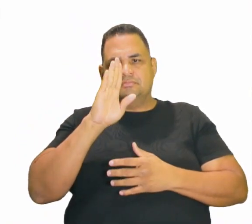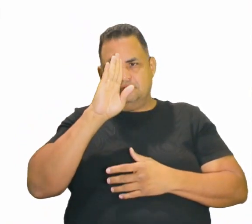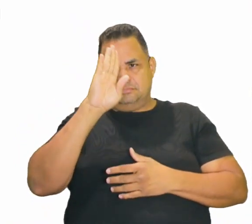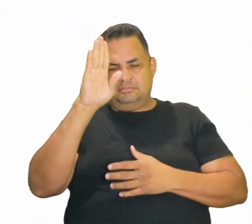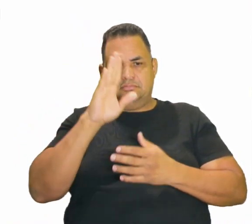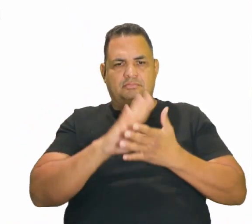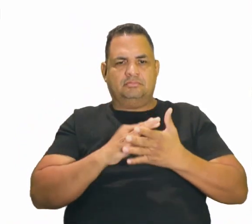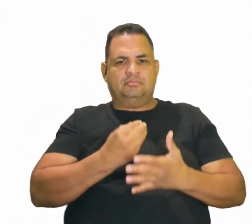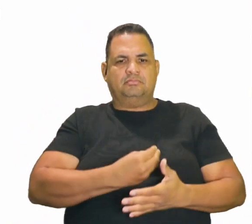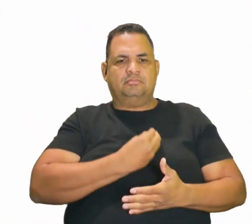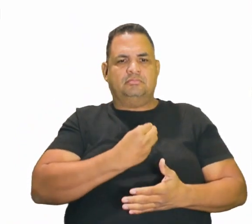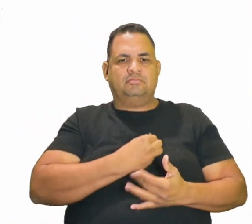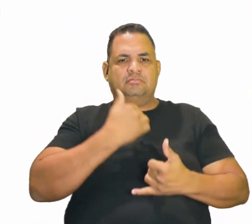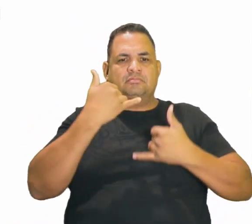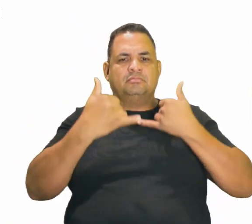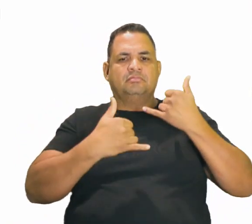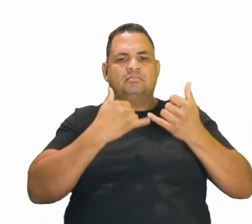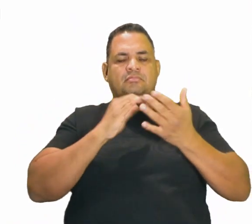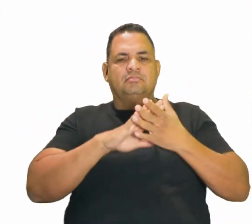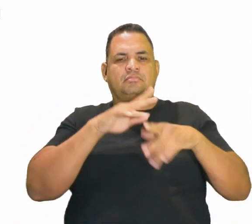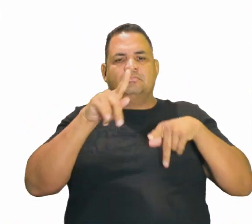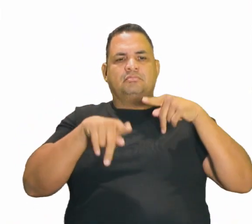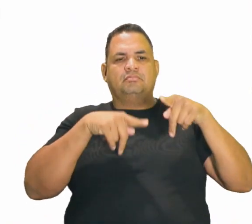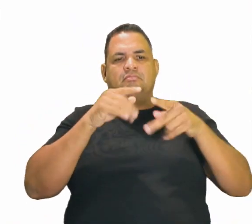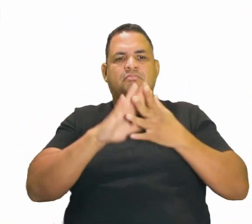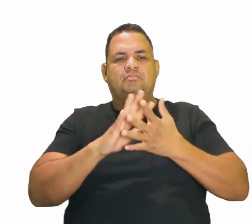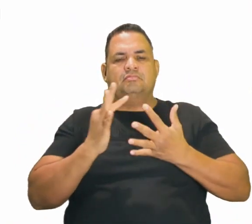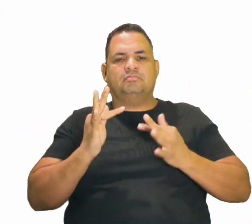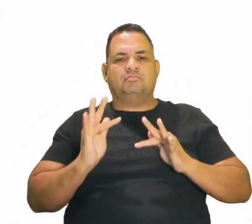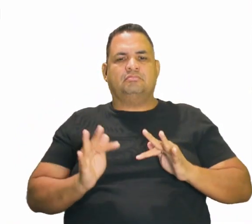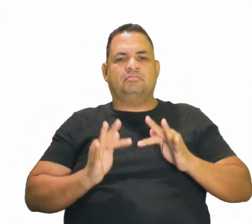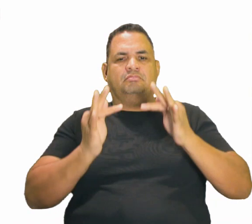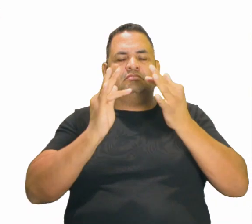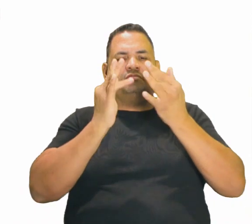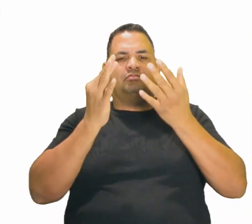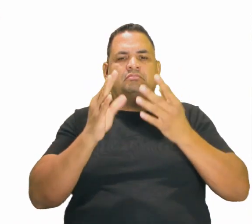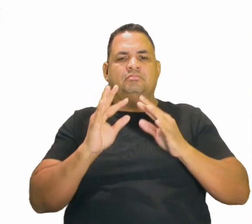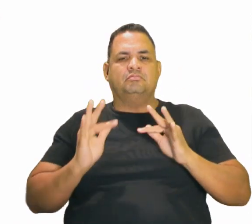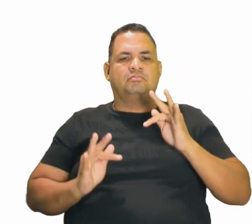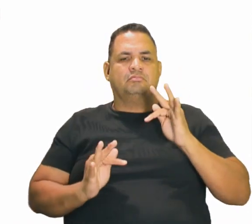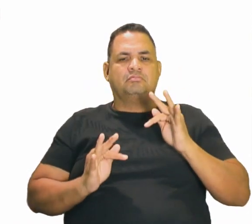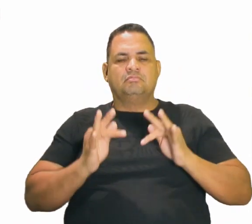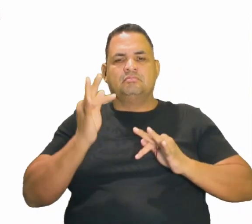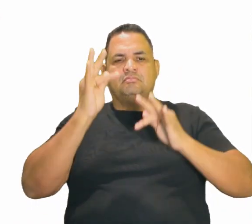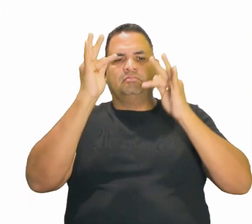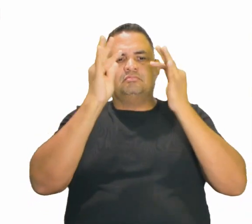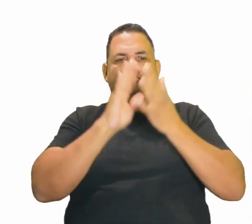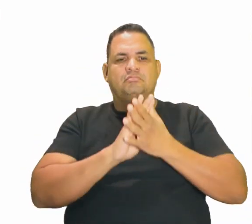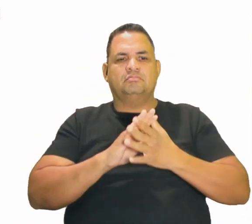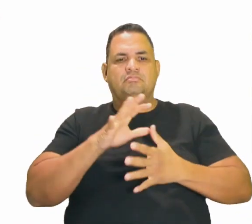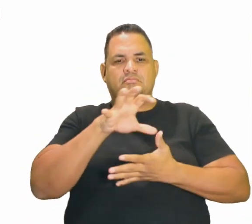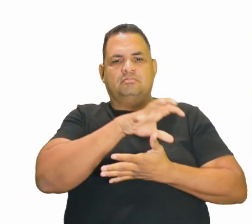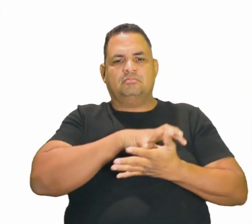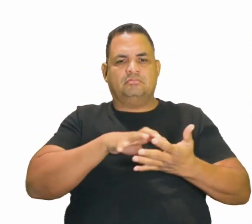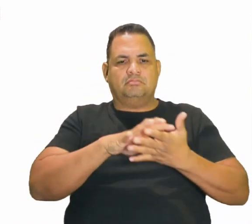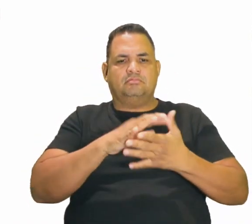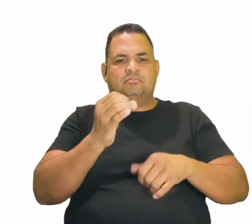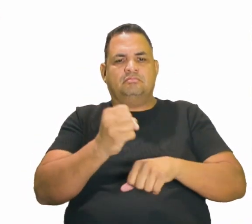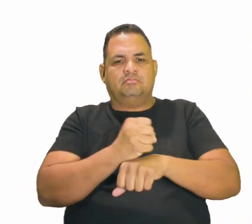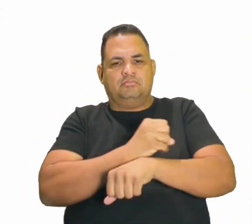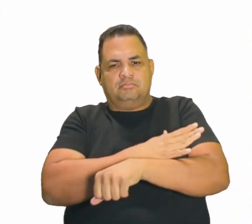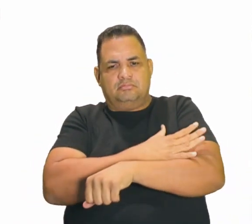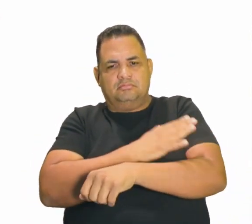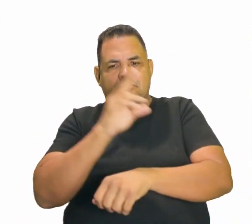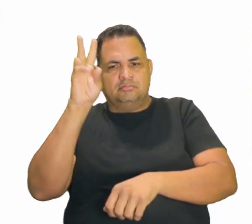vivências lúdicas de um povo a dança folclórica está relacionada a isso ou a manifestações afetivas